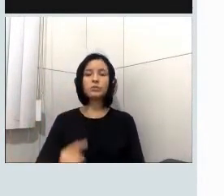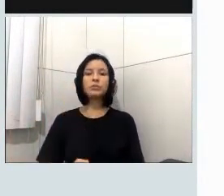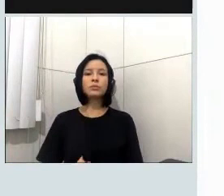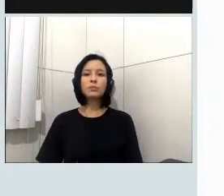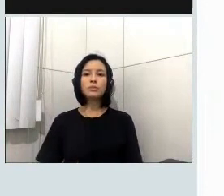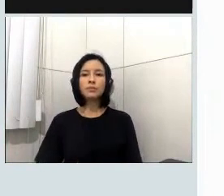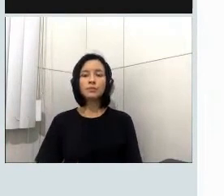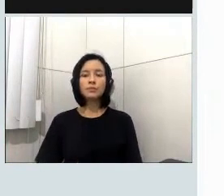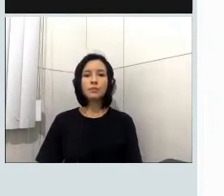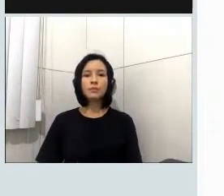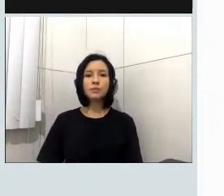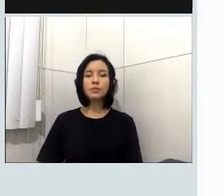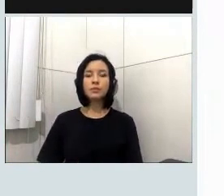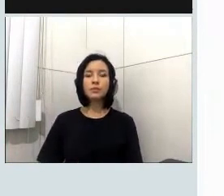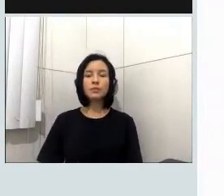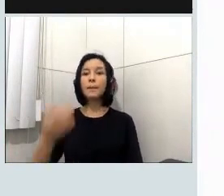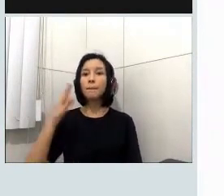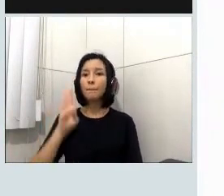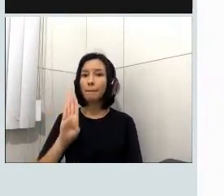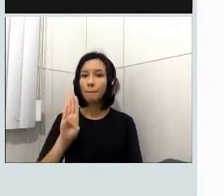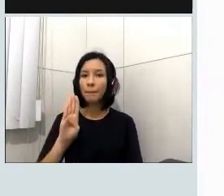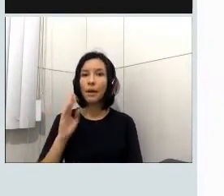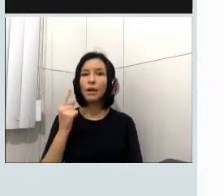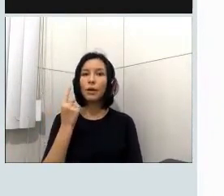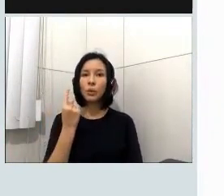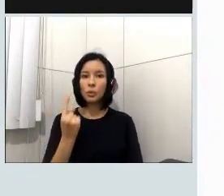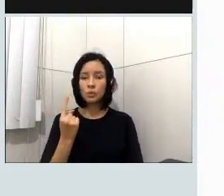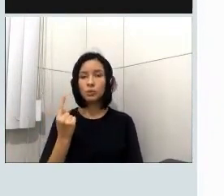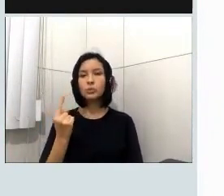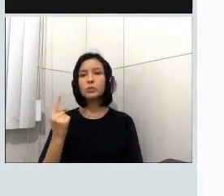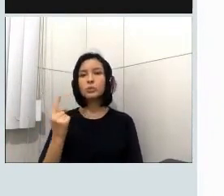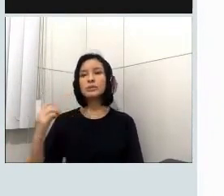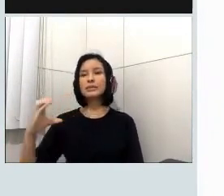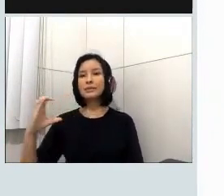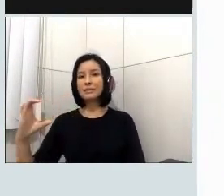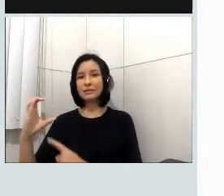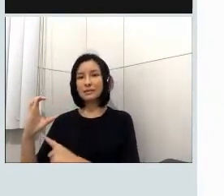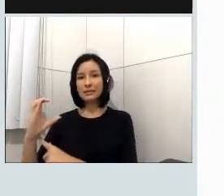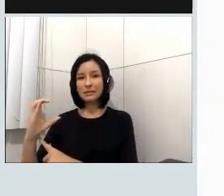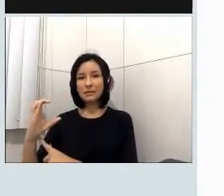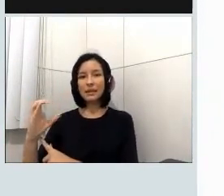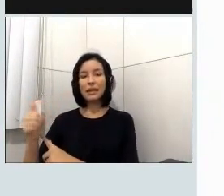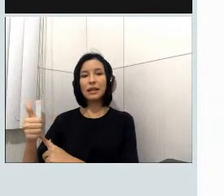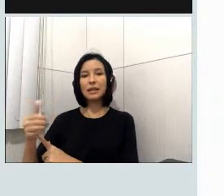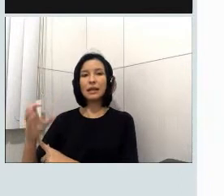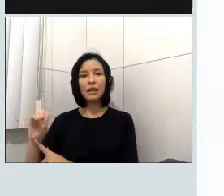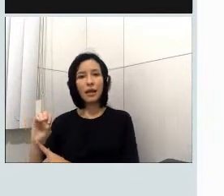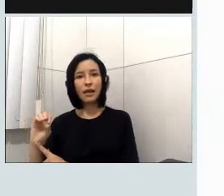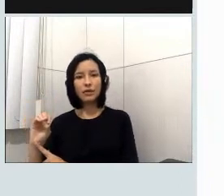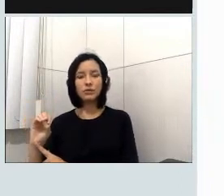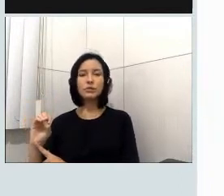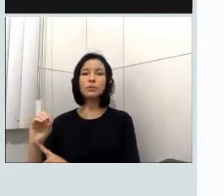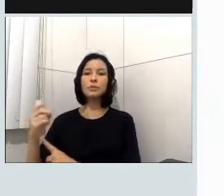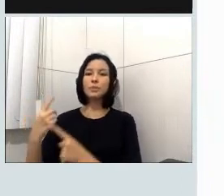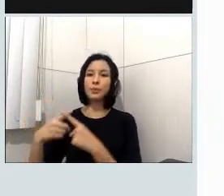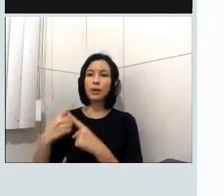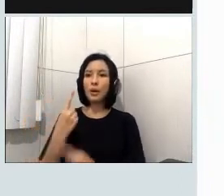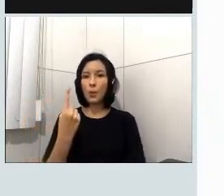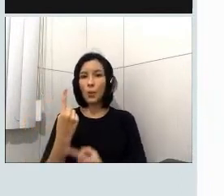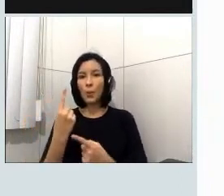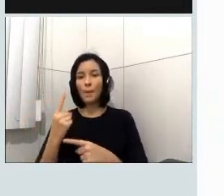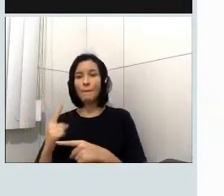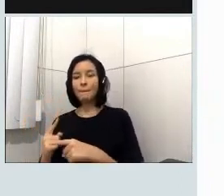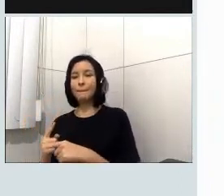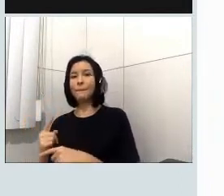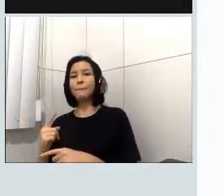isso, quando o B for 1, C tem que ser 10, né? Porque 1 mais 6